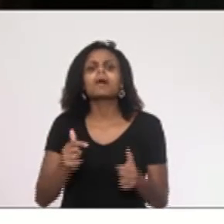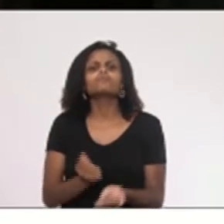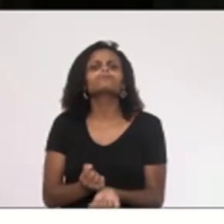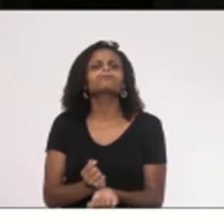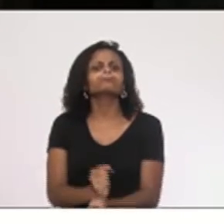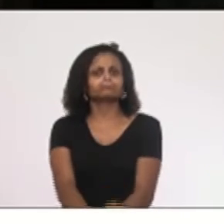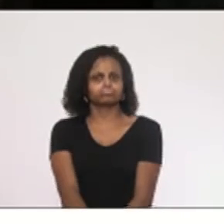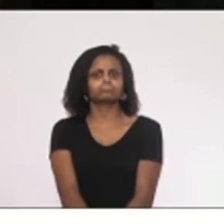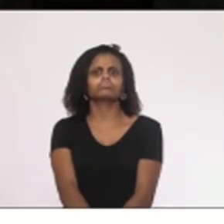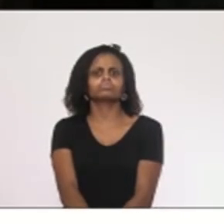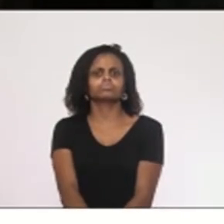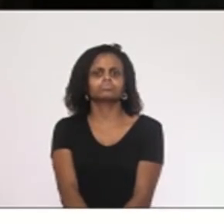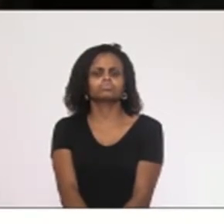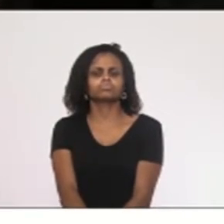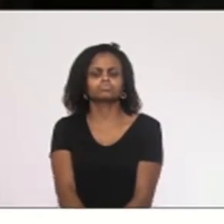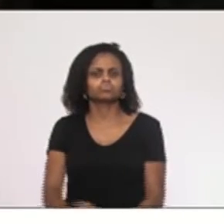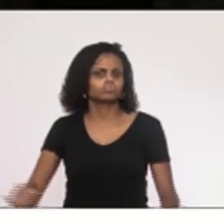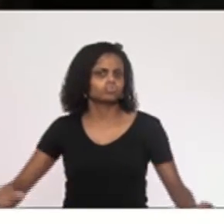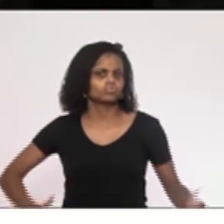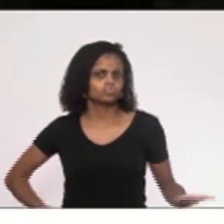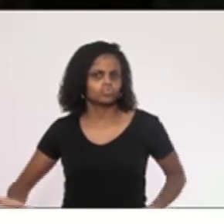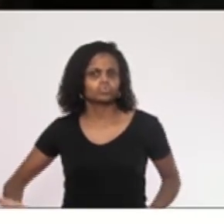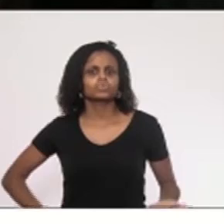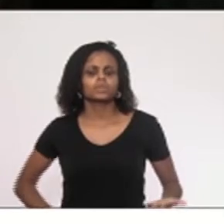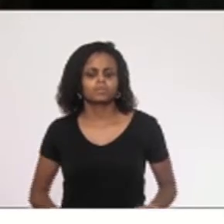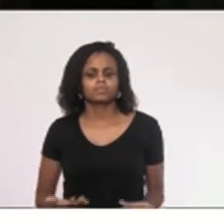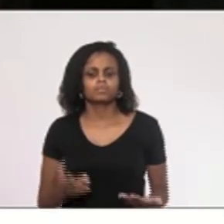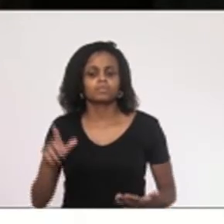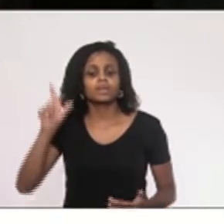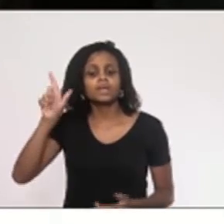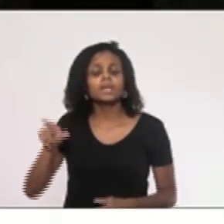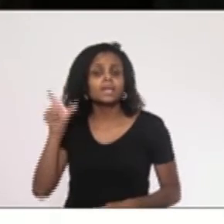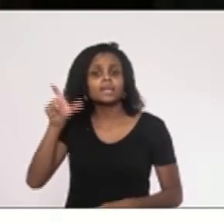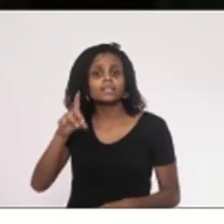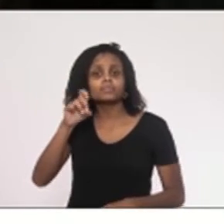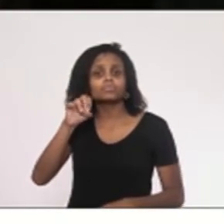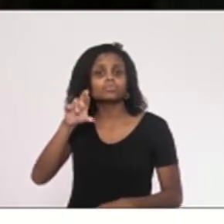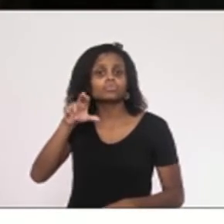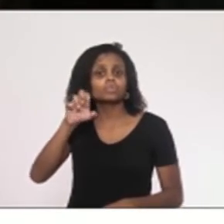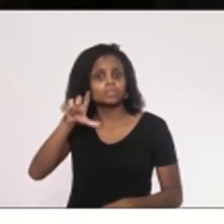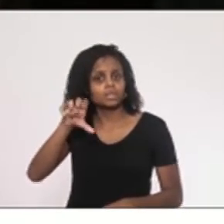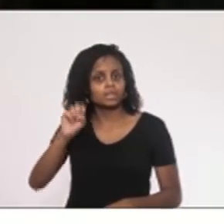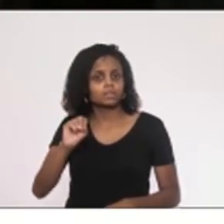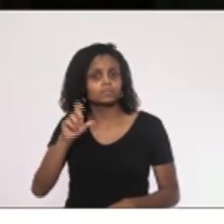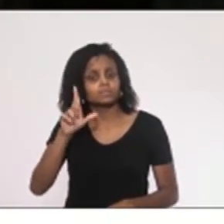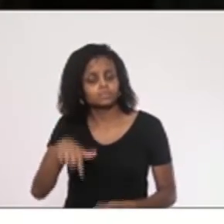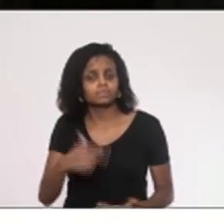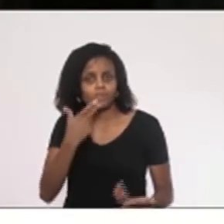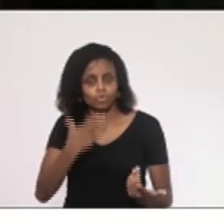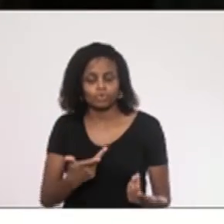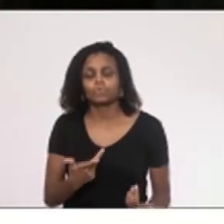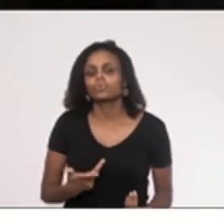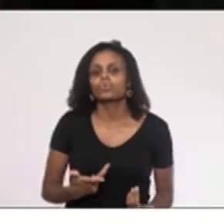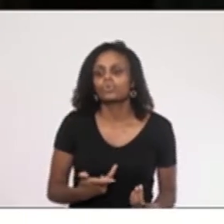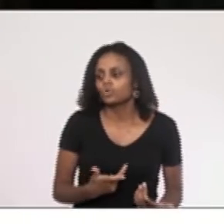Foi essa fala do governador em exercício, Dornelles. Então, o que se pretende com essa